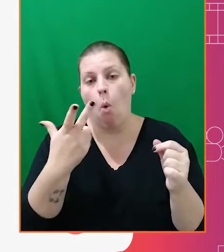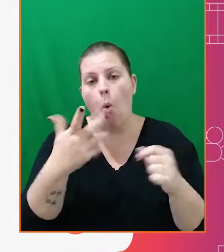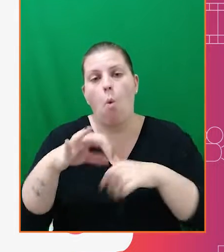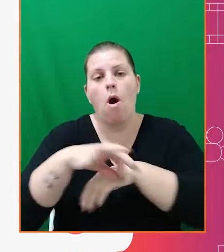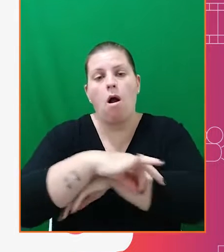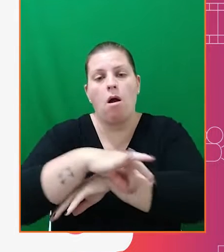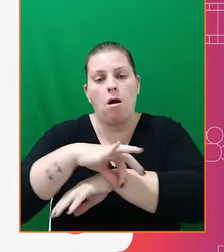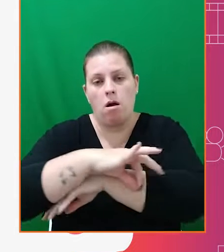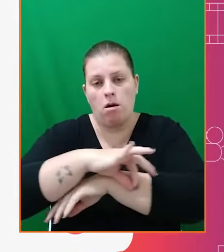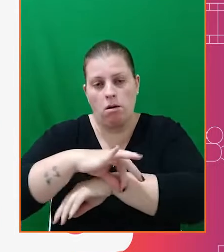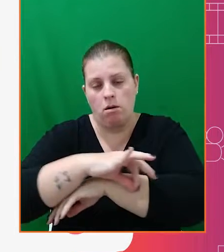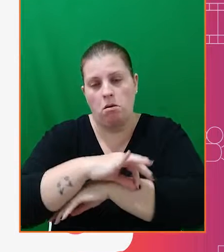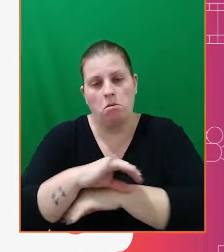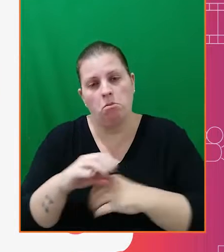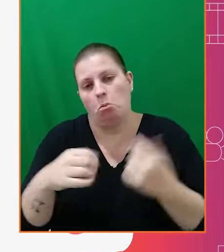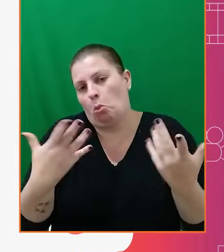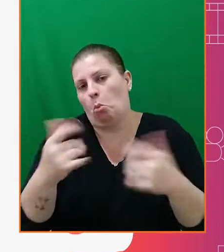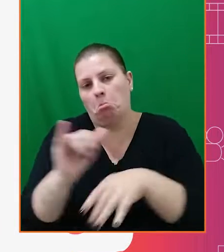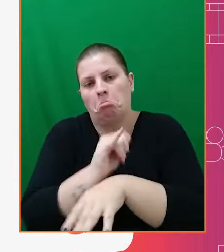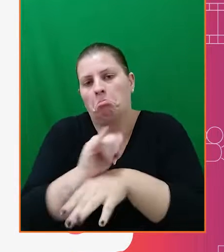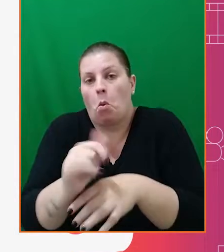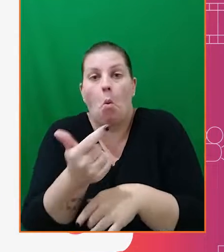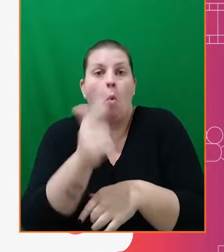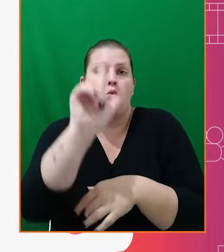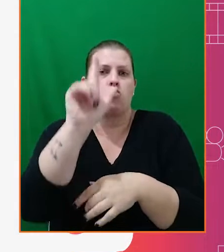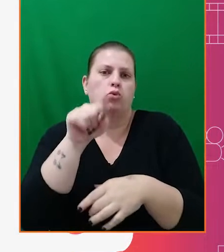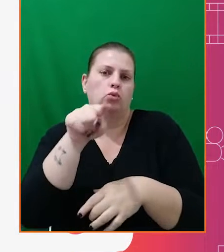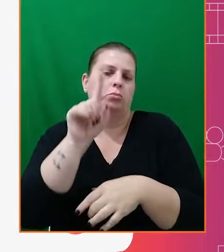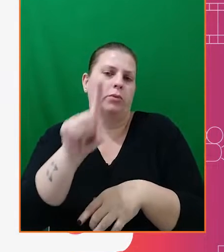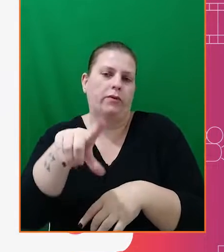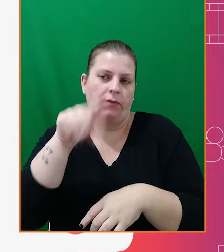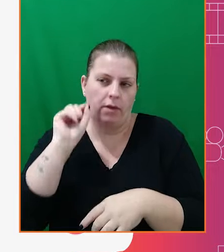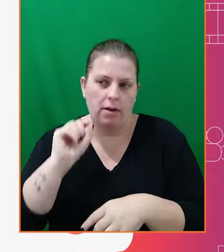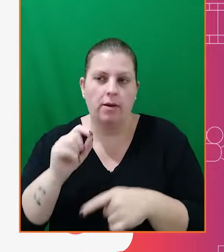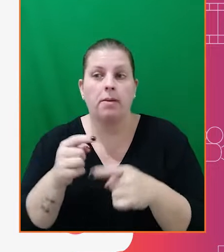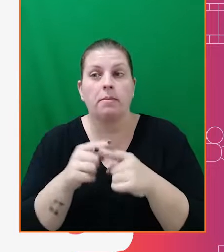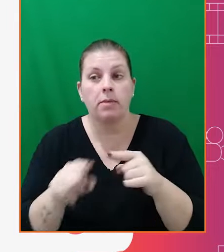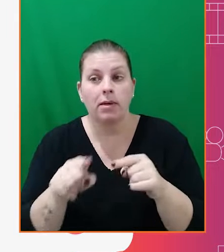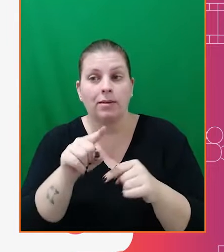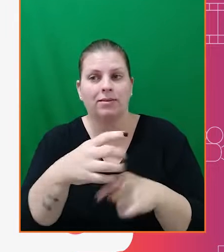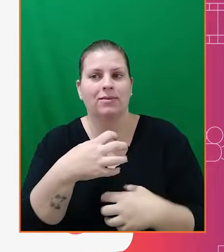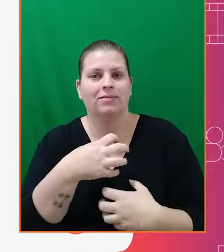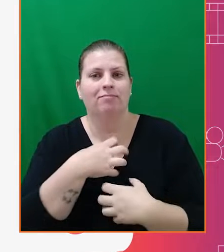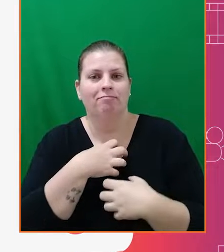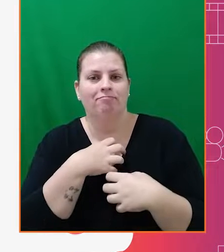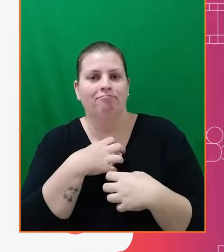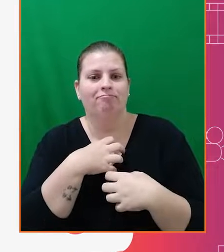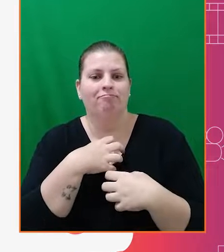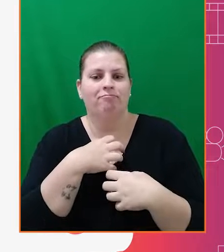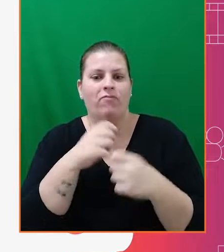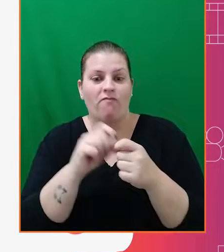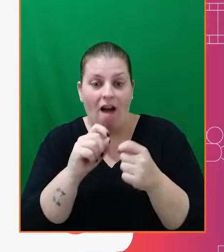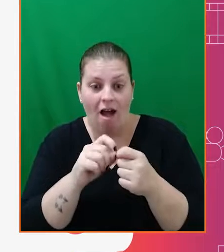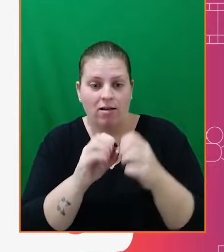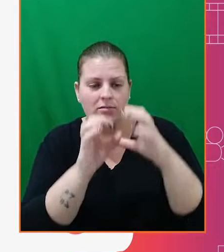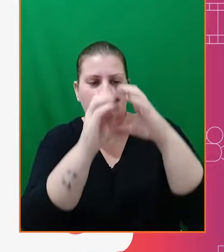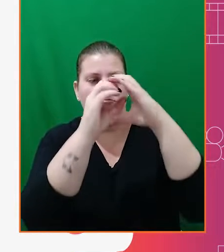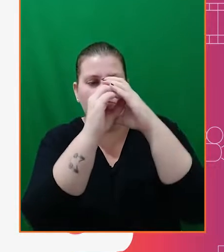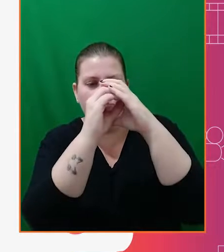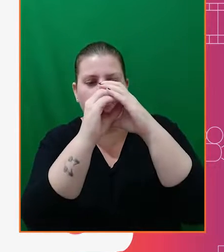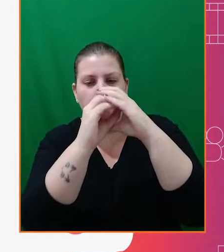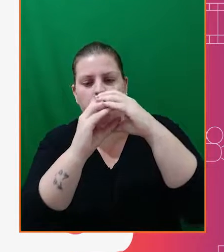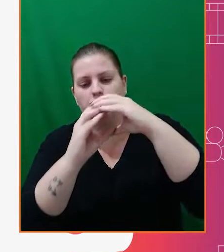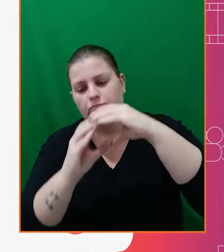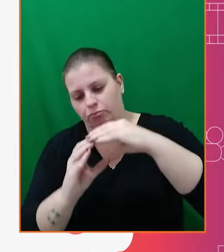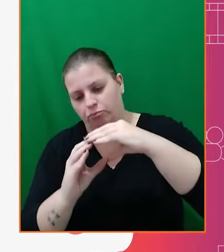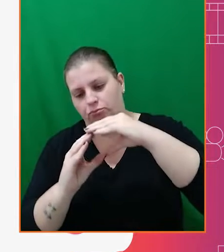ou então com uma régua, ou como você preferir. Mas criando esse tipo de forma ajuda